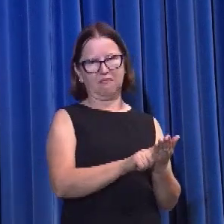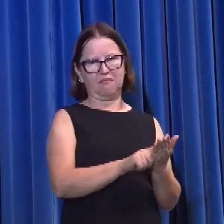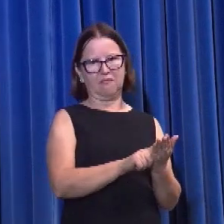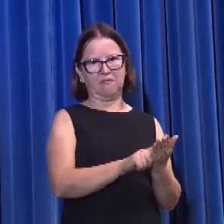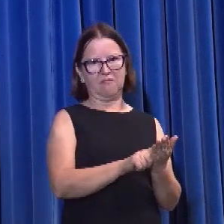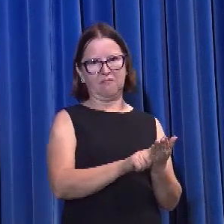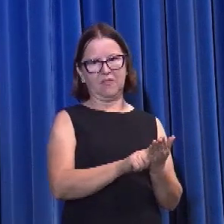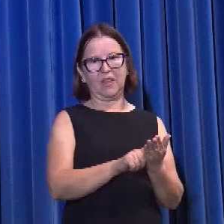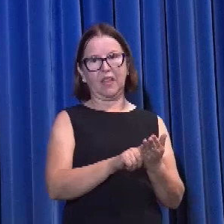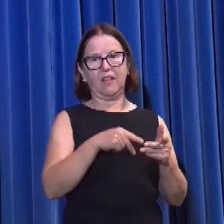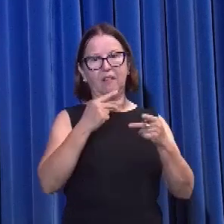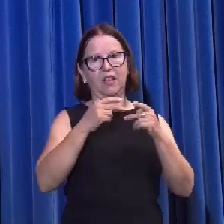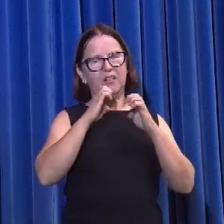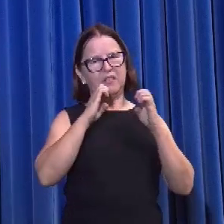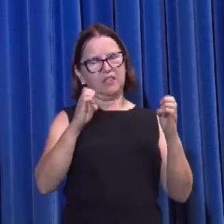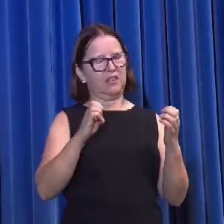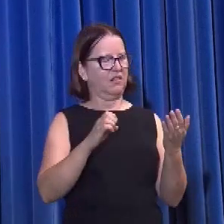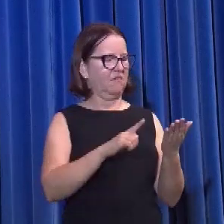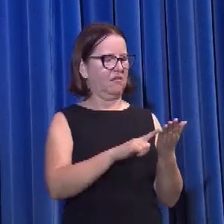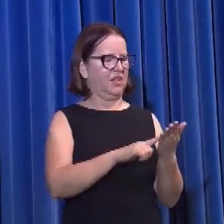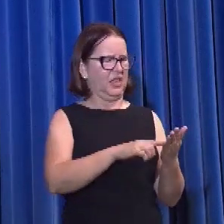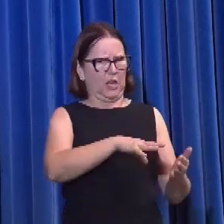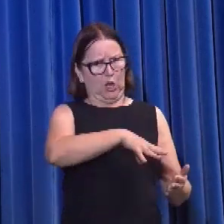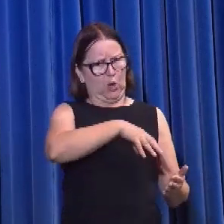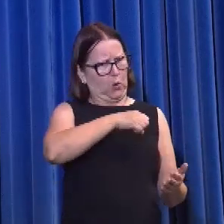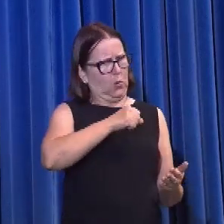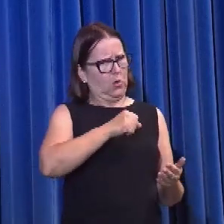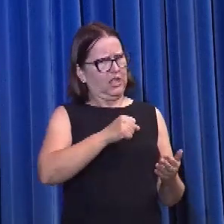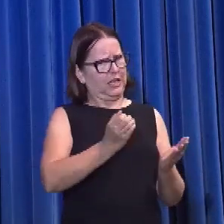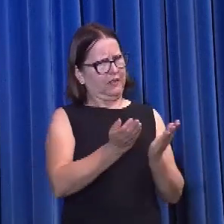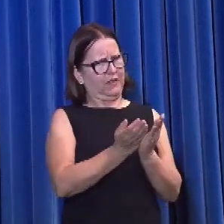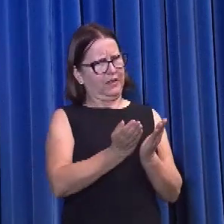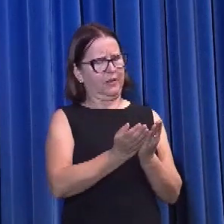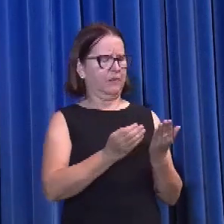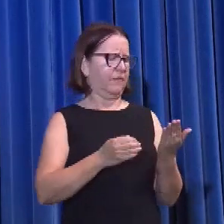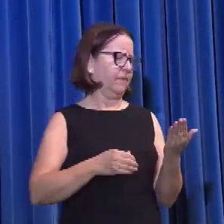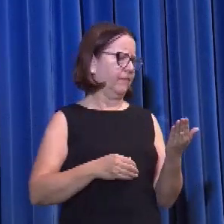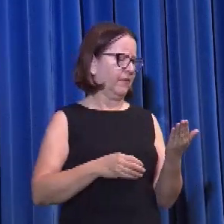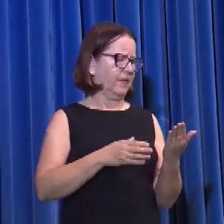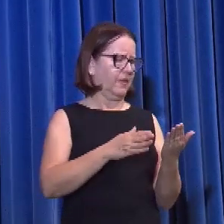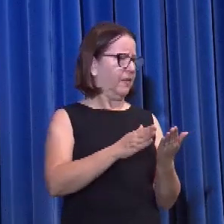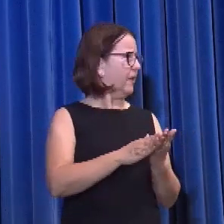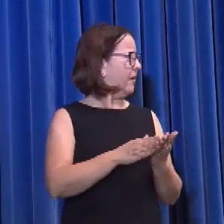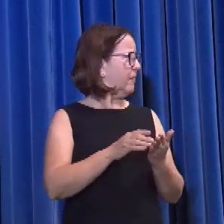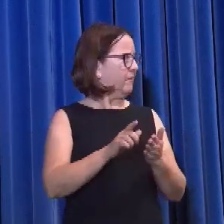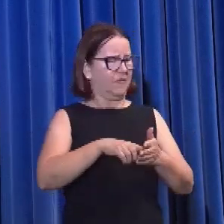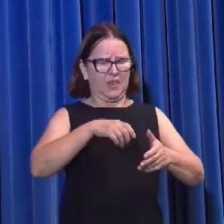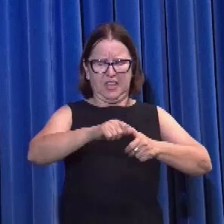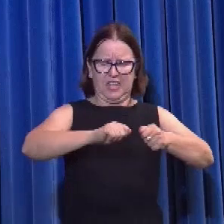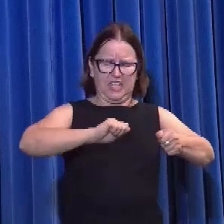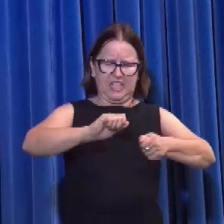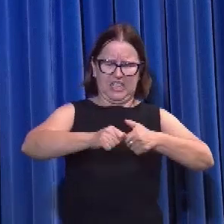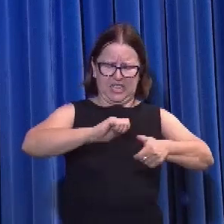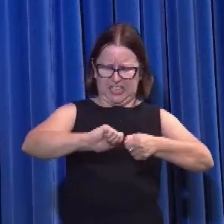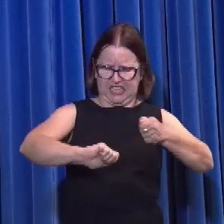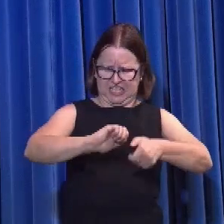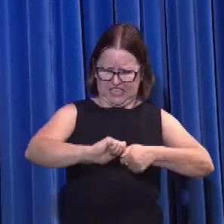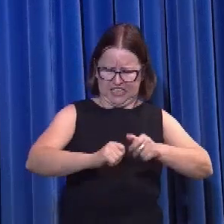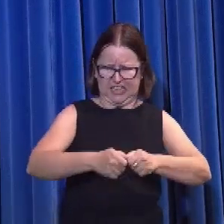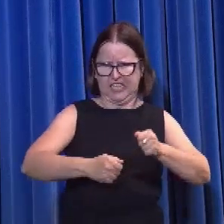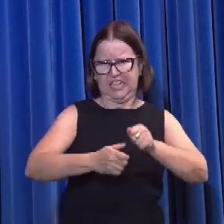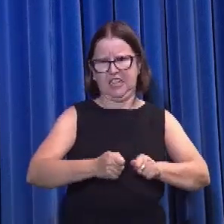falava do evangelho e ele odiava o evangelho. Ele picou em